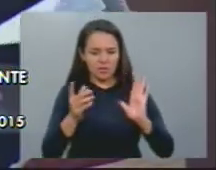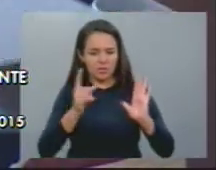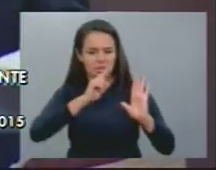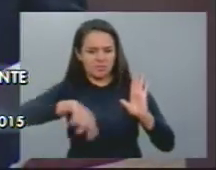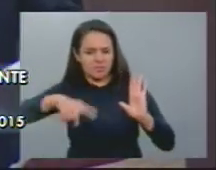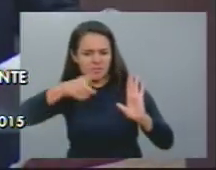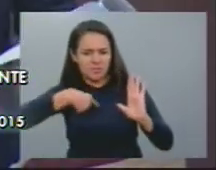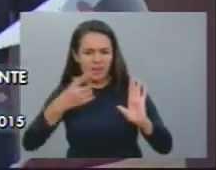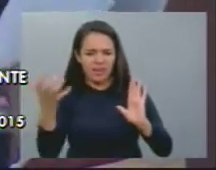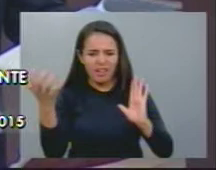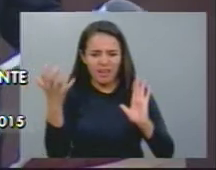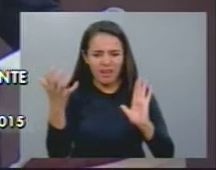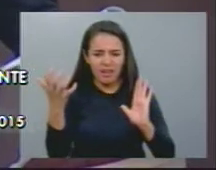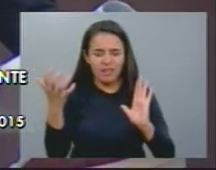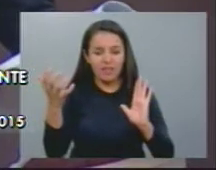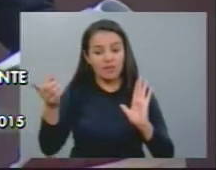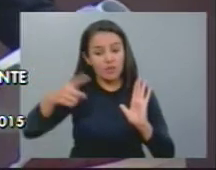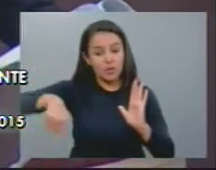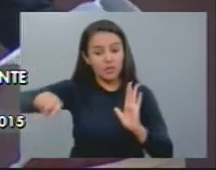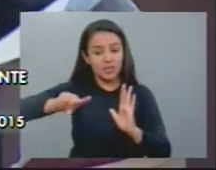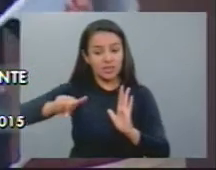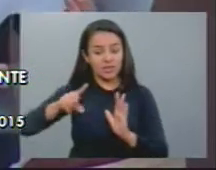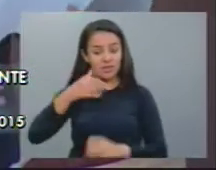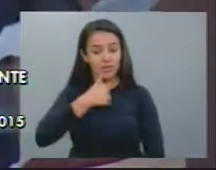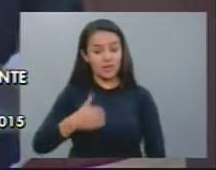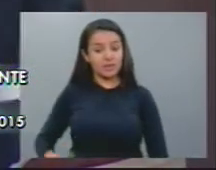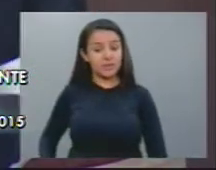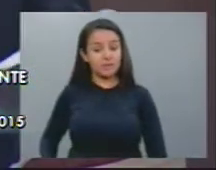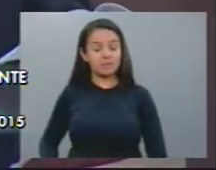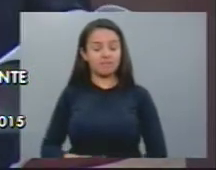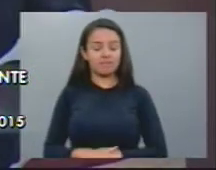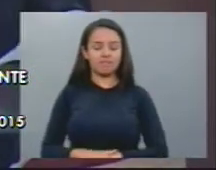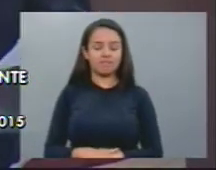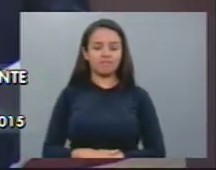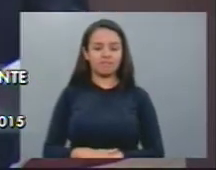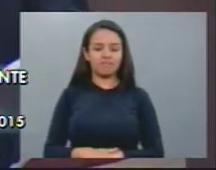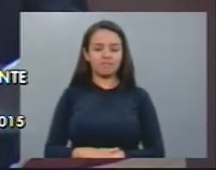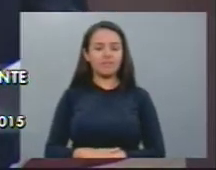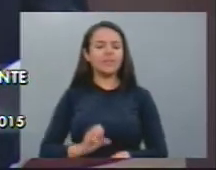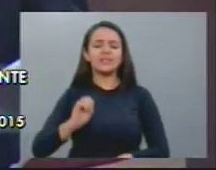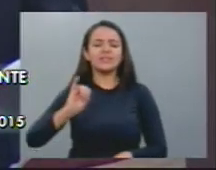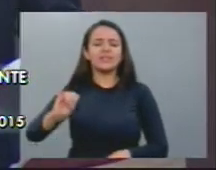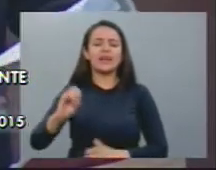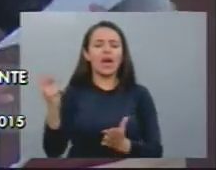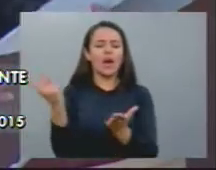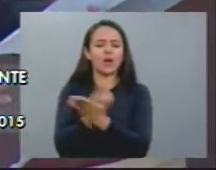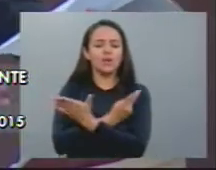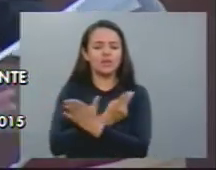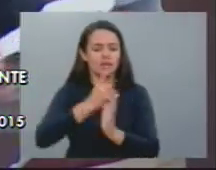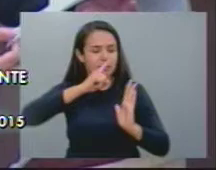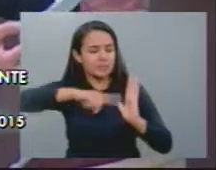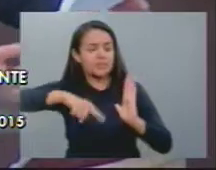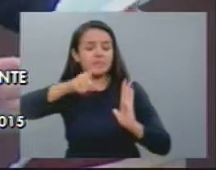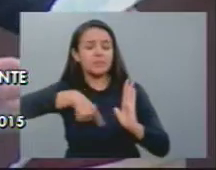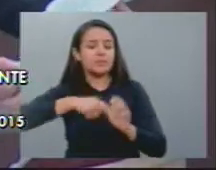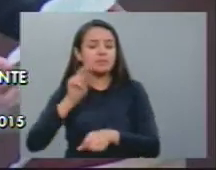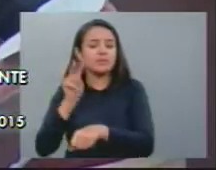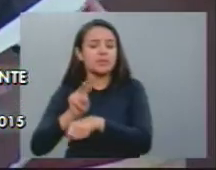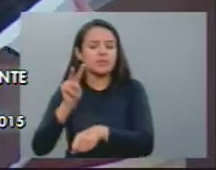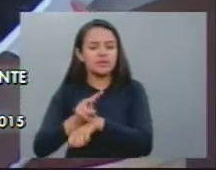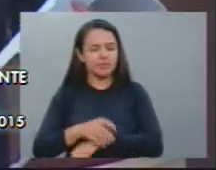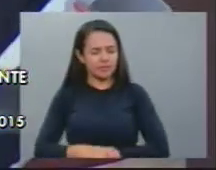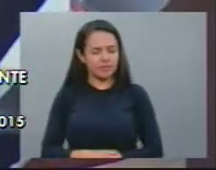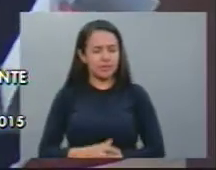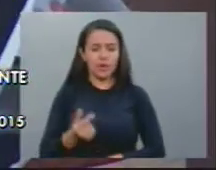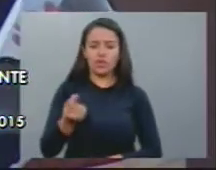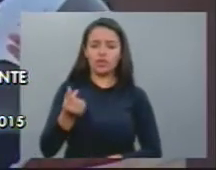Eu quero crer que isso não acontecerá. Mas em acontecendo, deputado Roberto Mesquita, quer dizer que então o recurso de